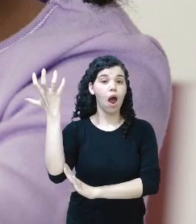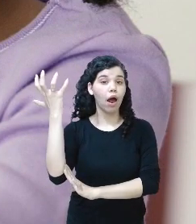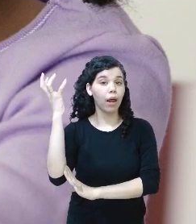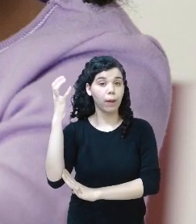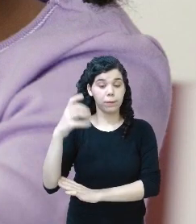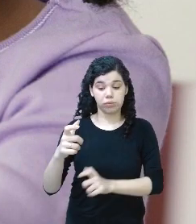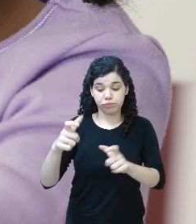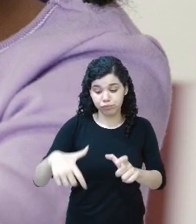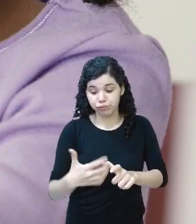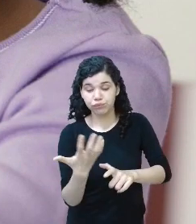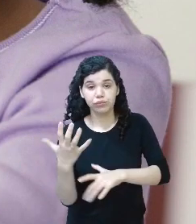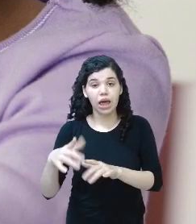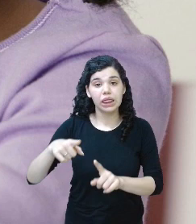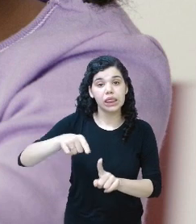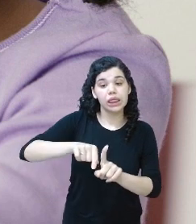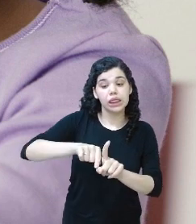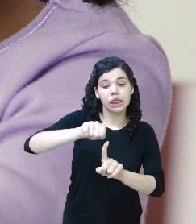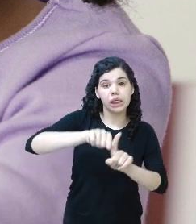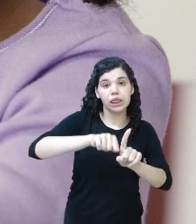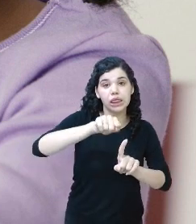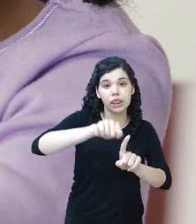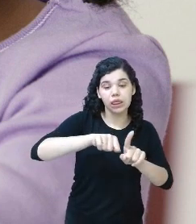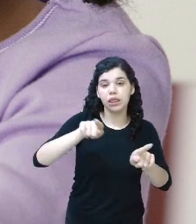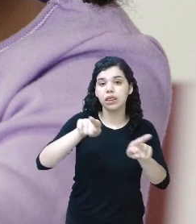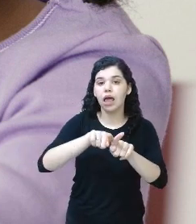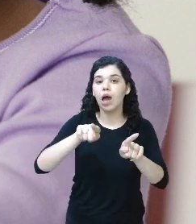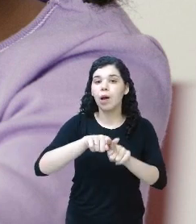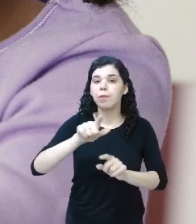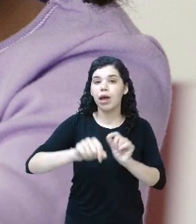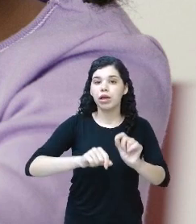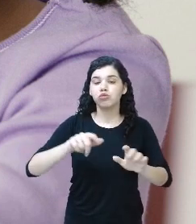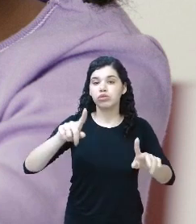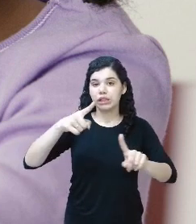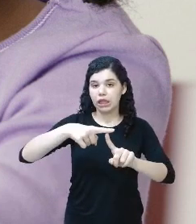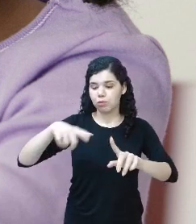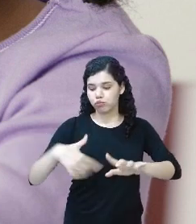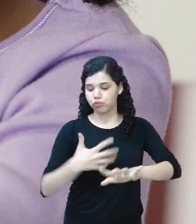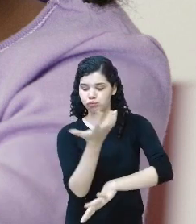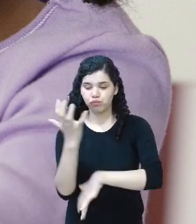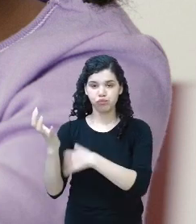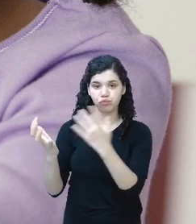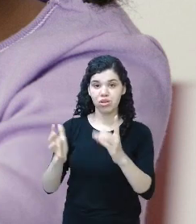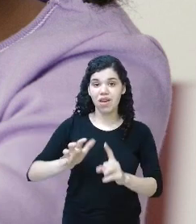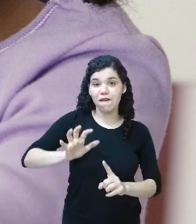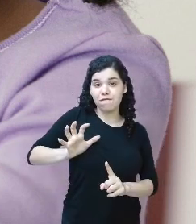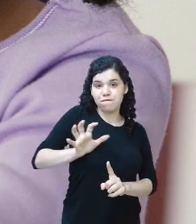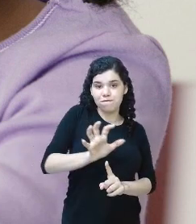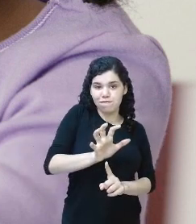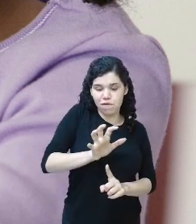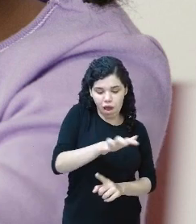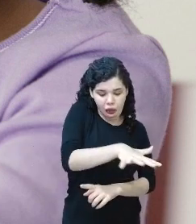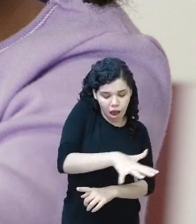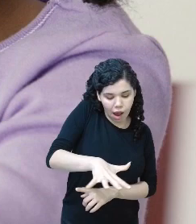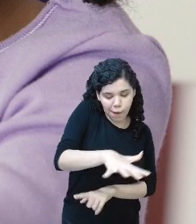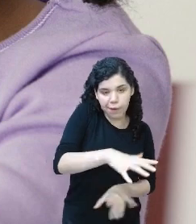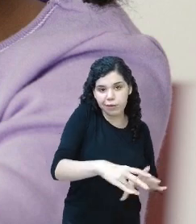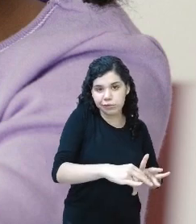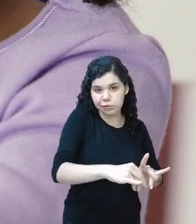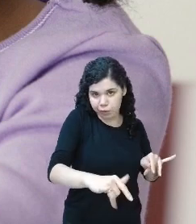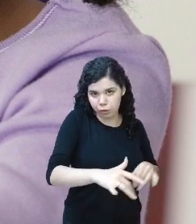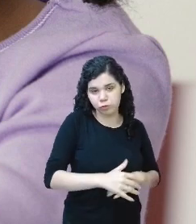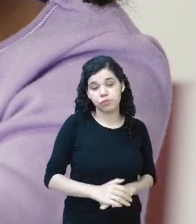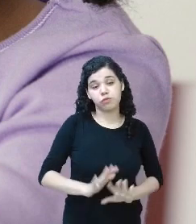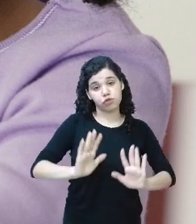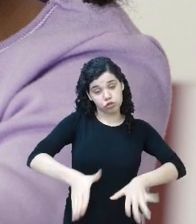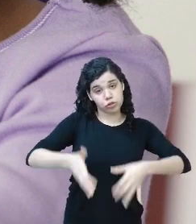matéria orgânica, a temperatura, os tipos de vegetação exercem toda a influência do solo. Como